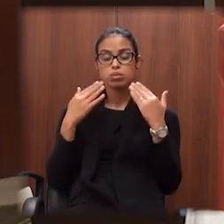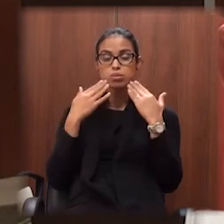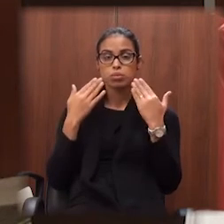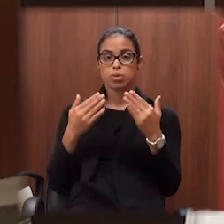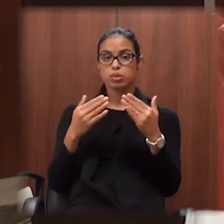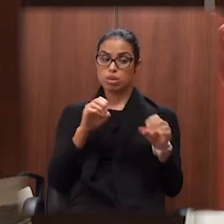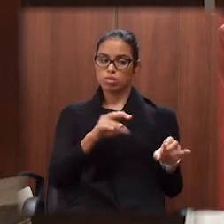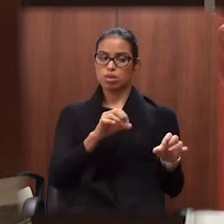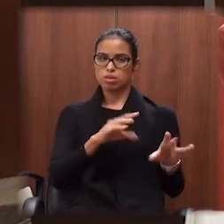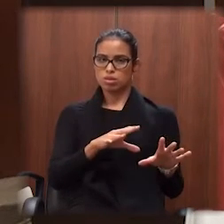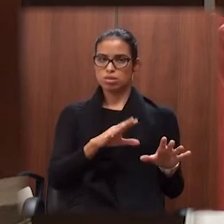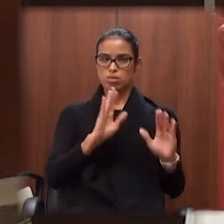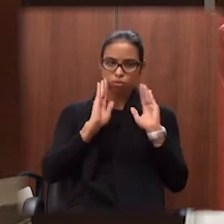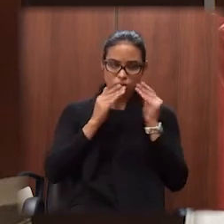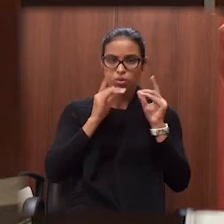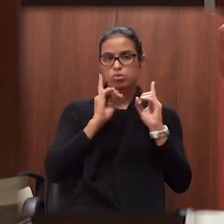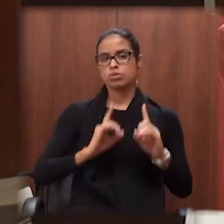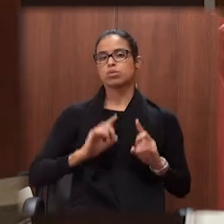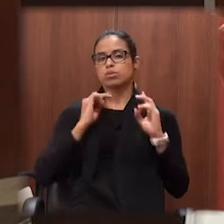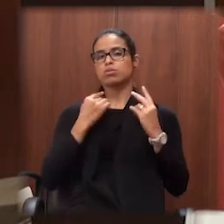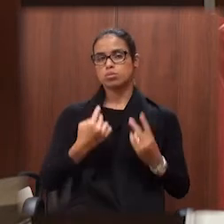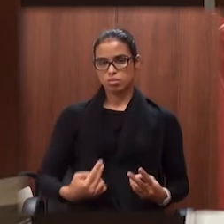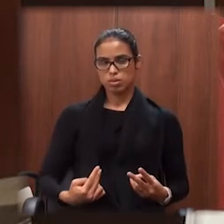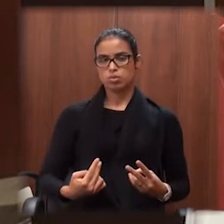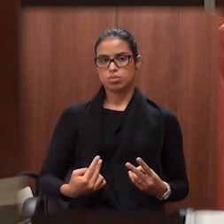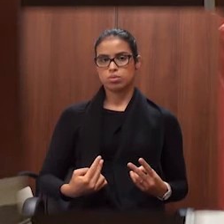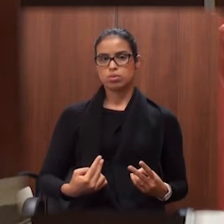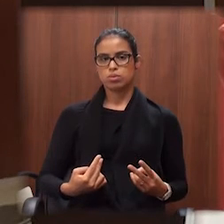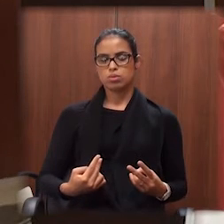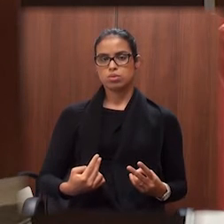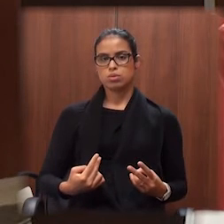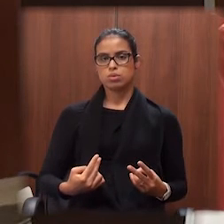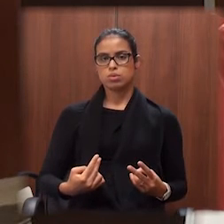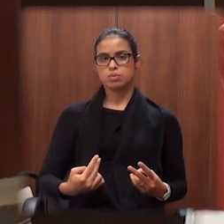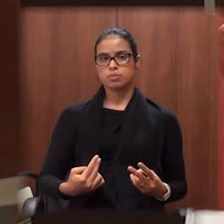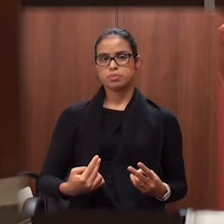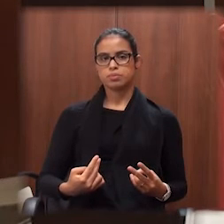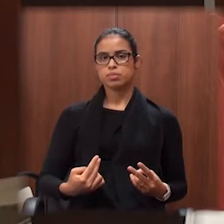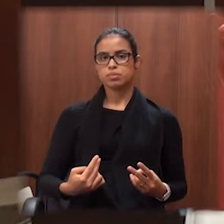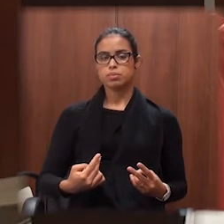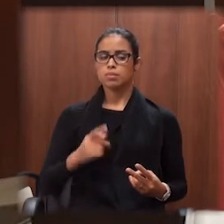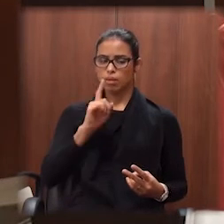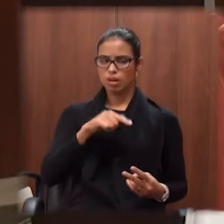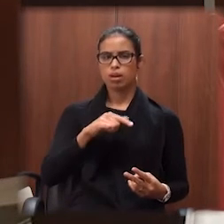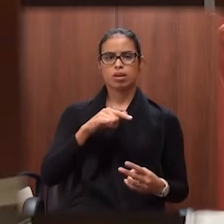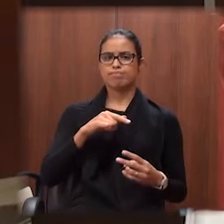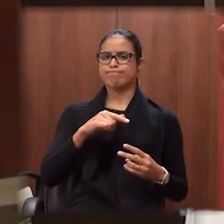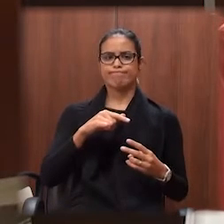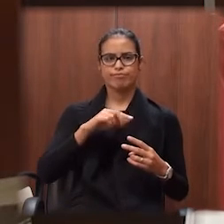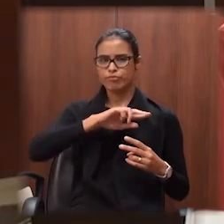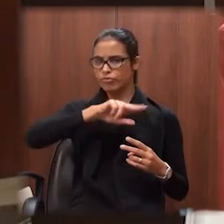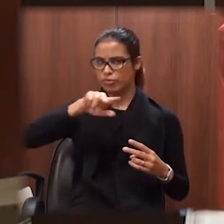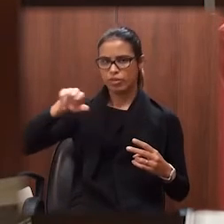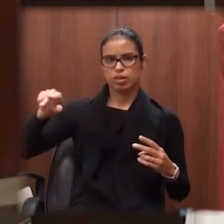educação em direitos humanos tem um papel extremamente abrangente.